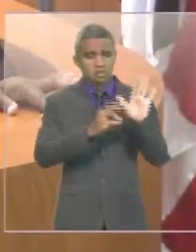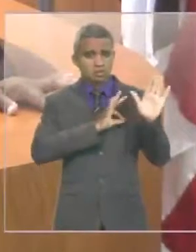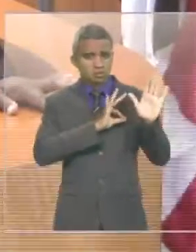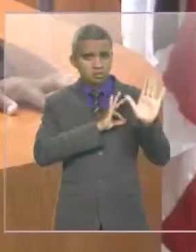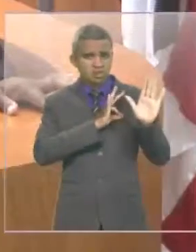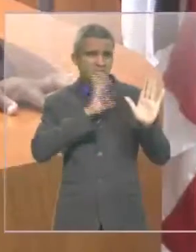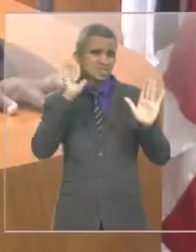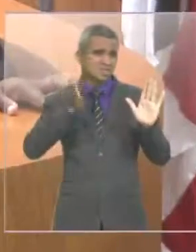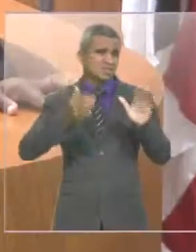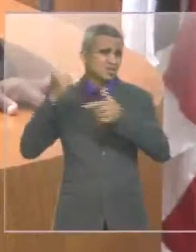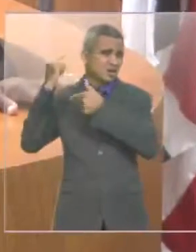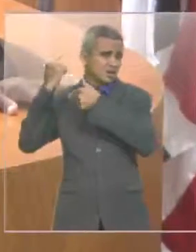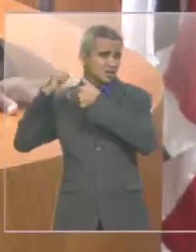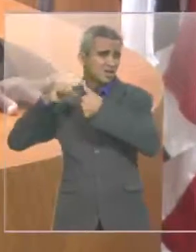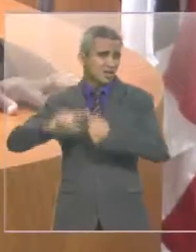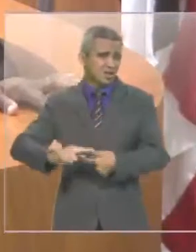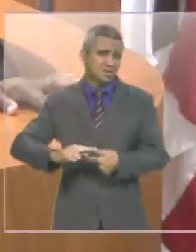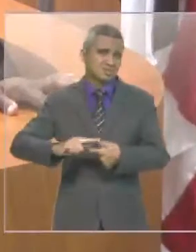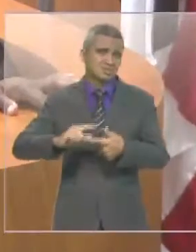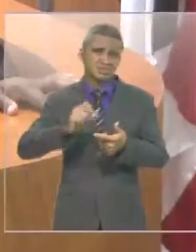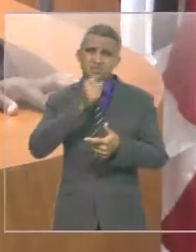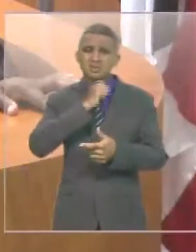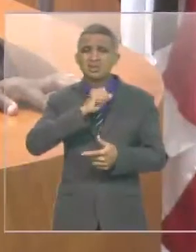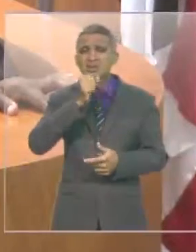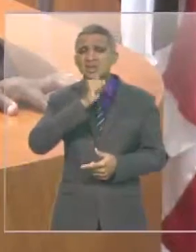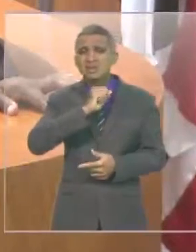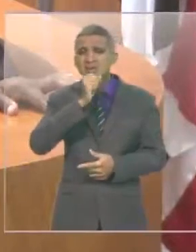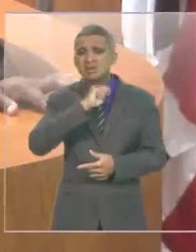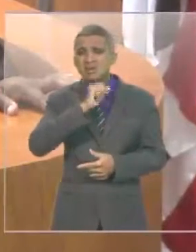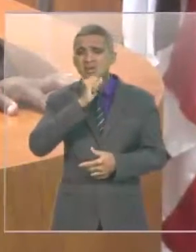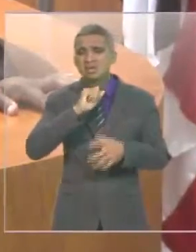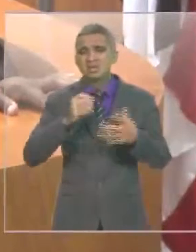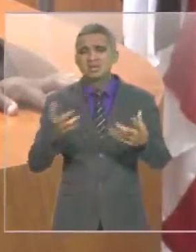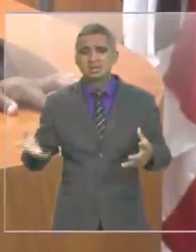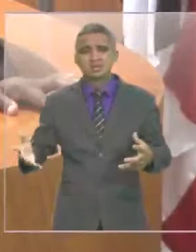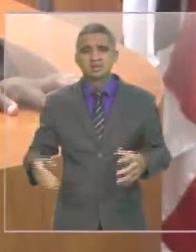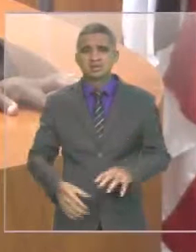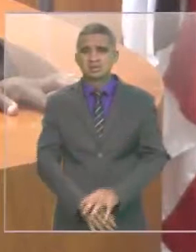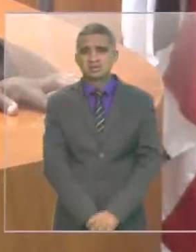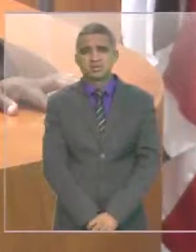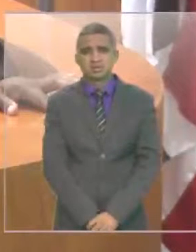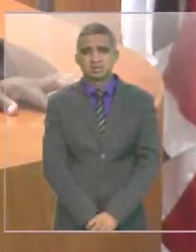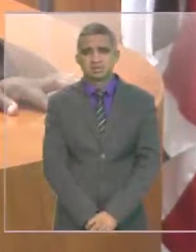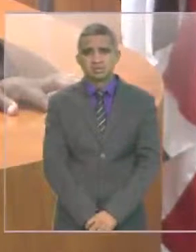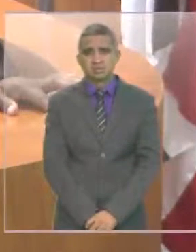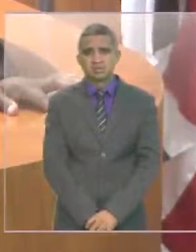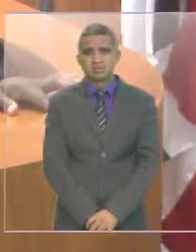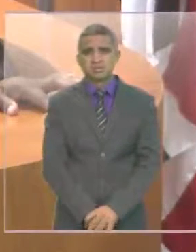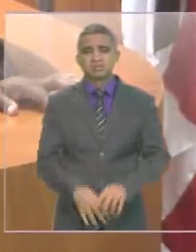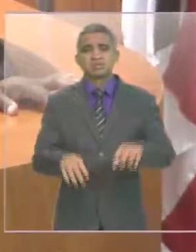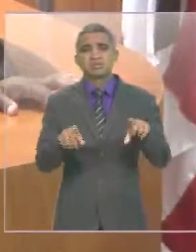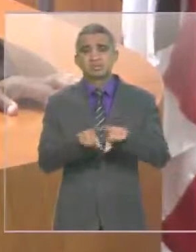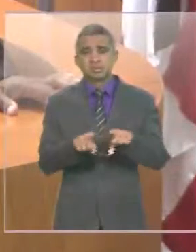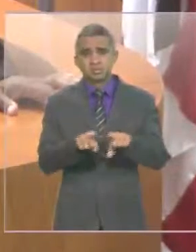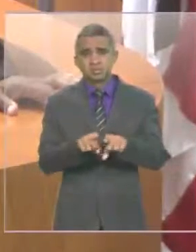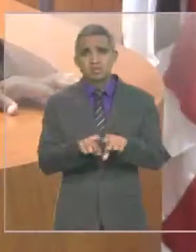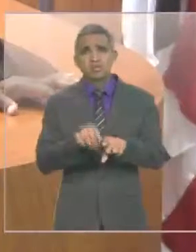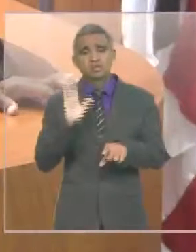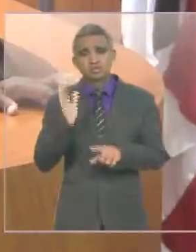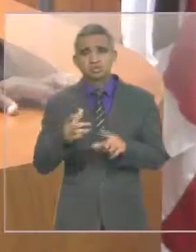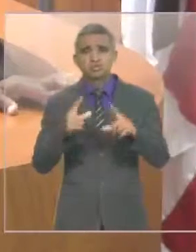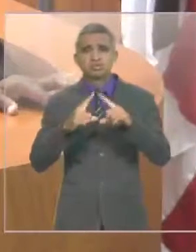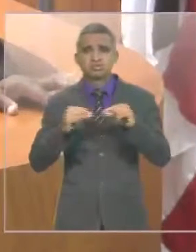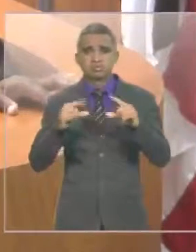militarismo não serve para a gente onde já tive tenho brasil falando